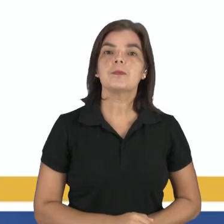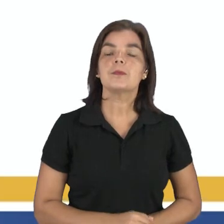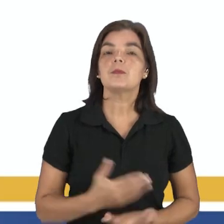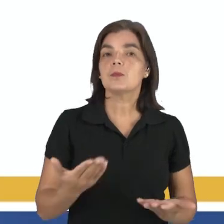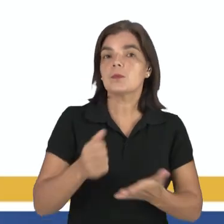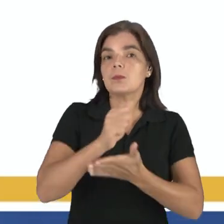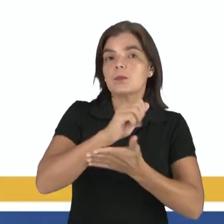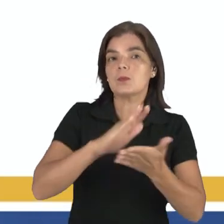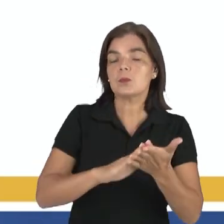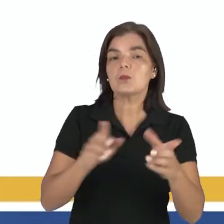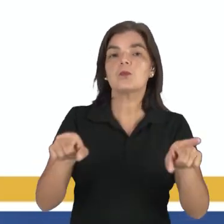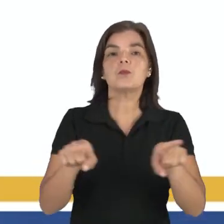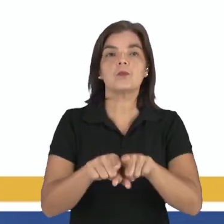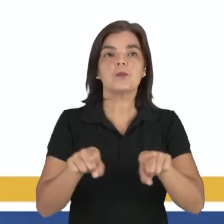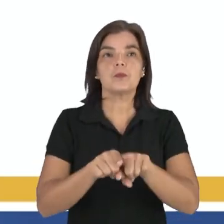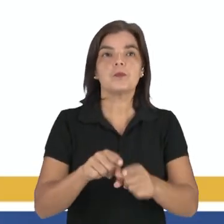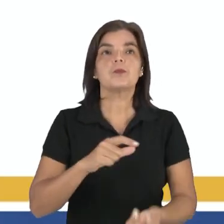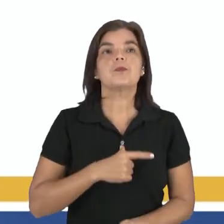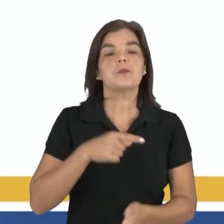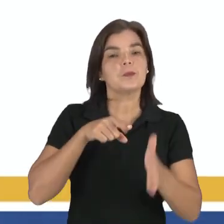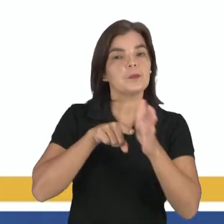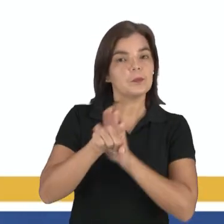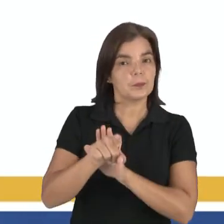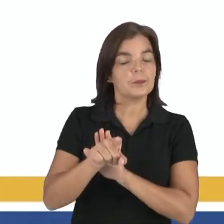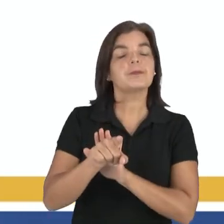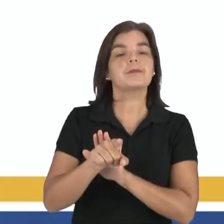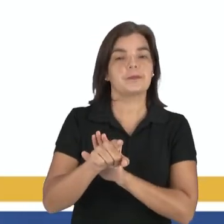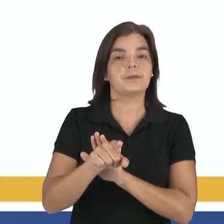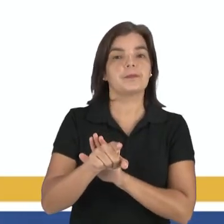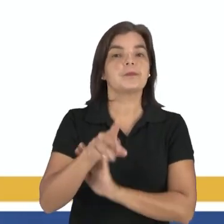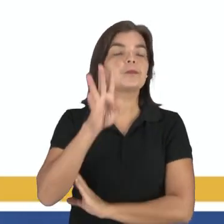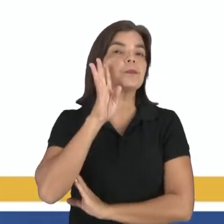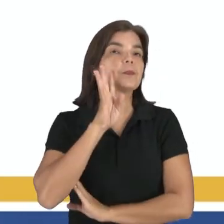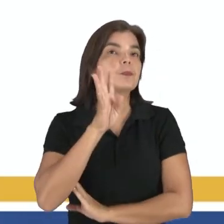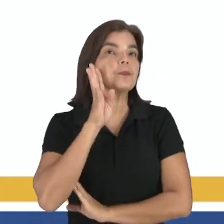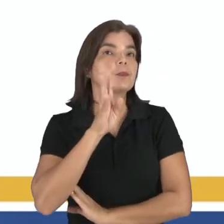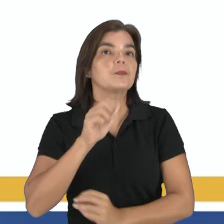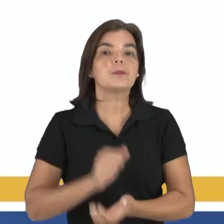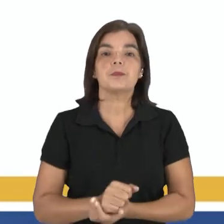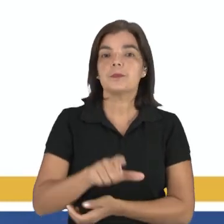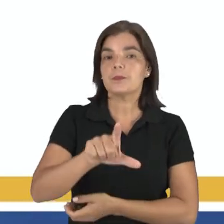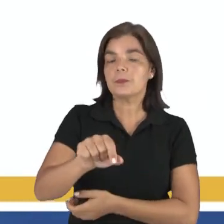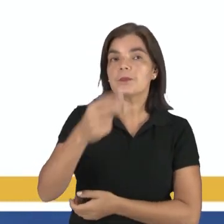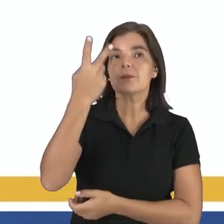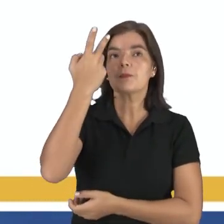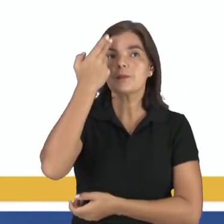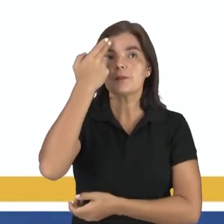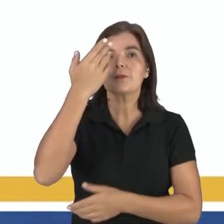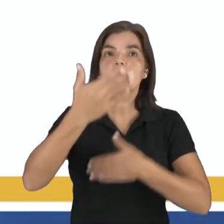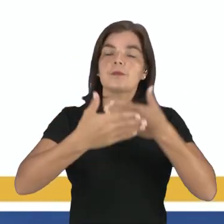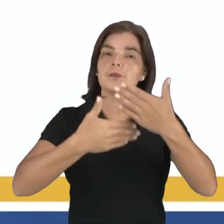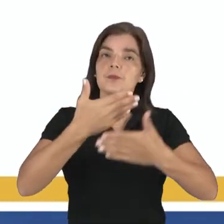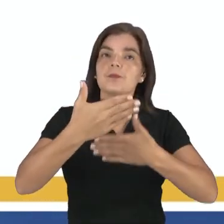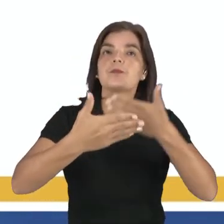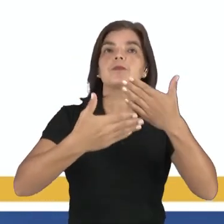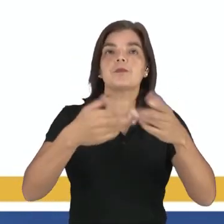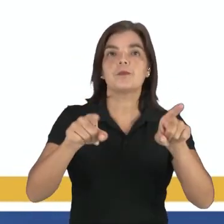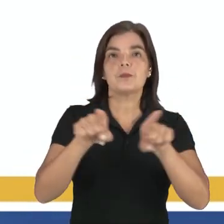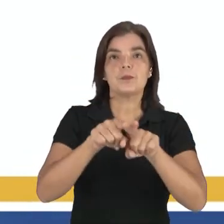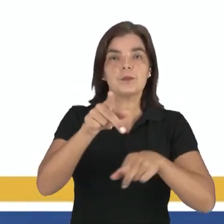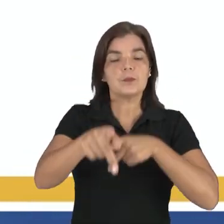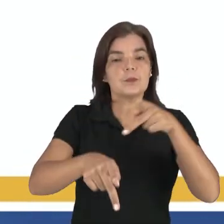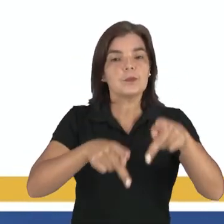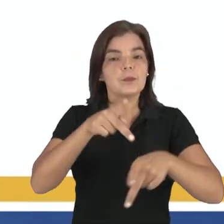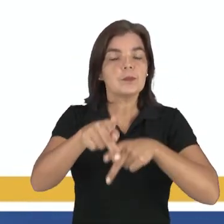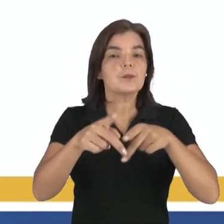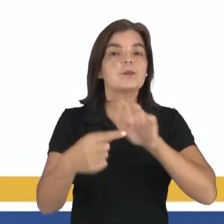Bom, no nosso Exercitando, nós temos uma questão bem legal. A seleção natural, ela é um processo evolutivo que